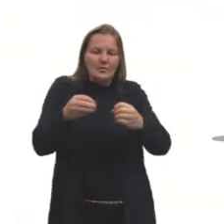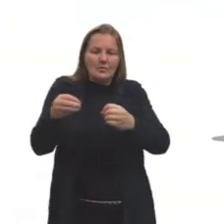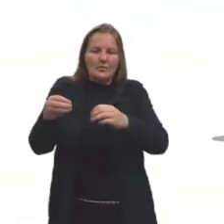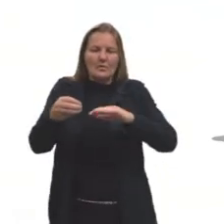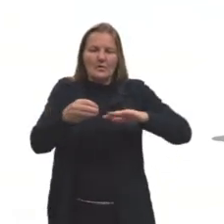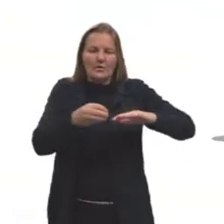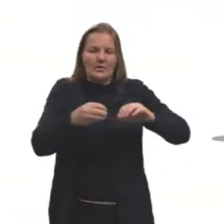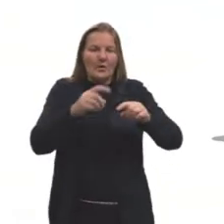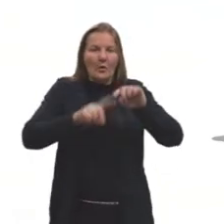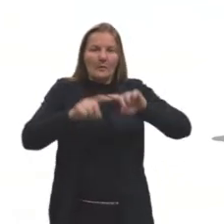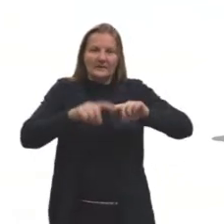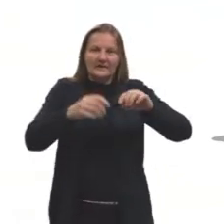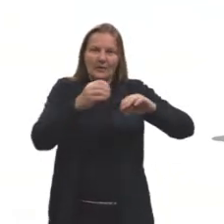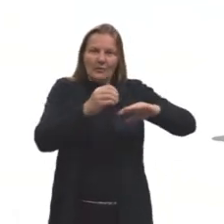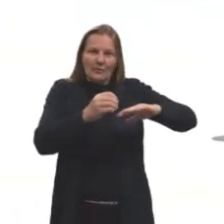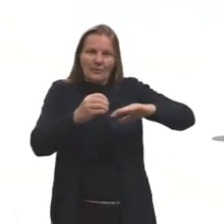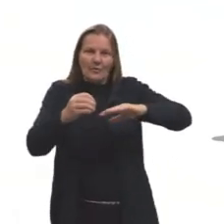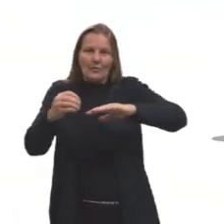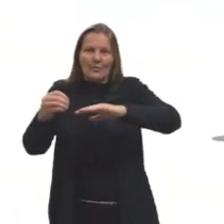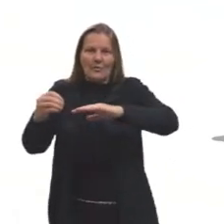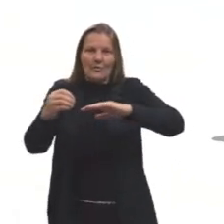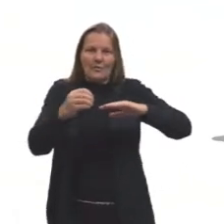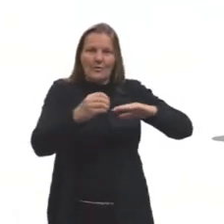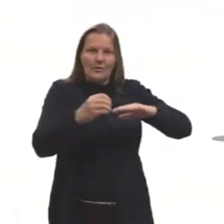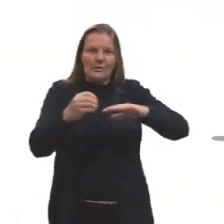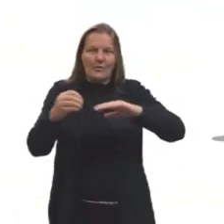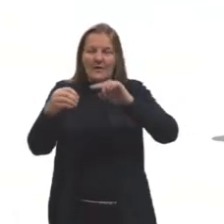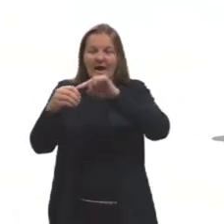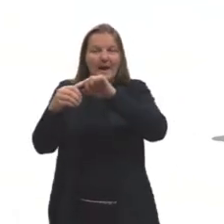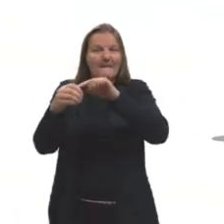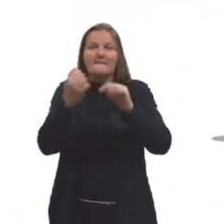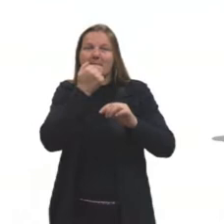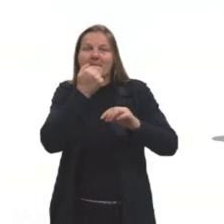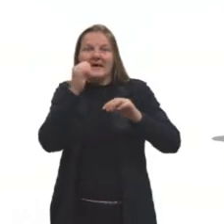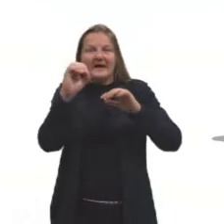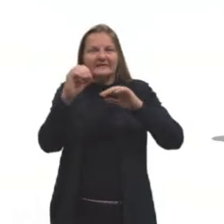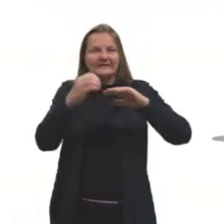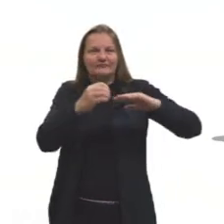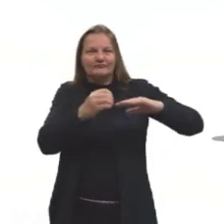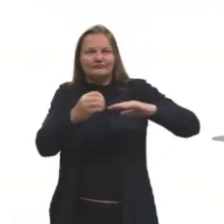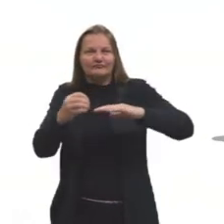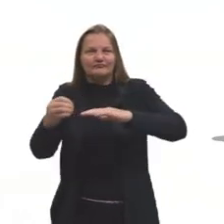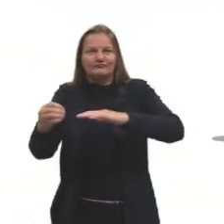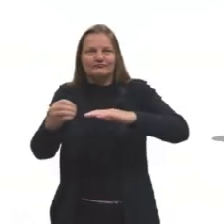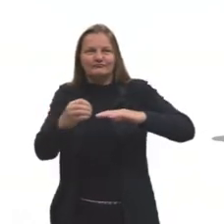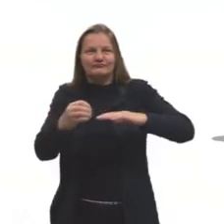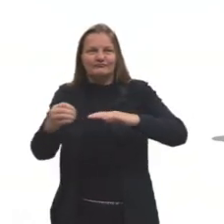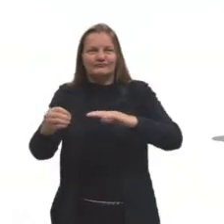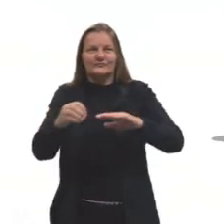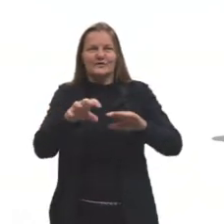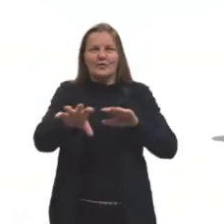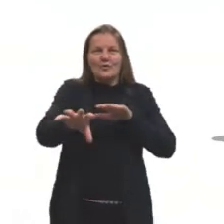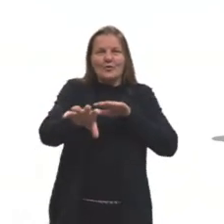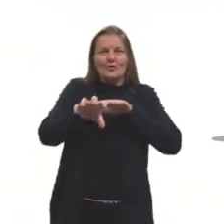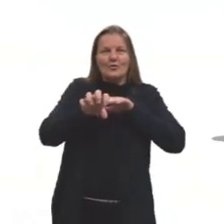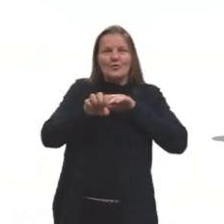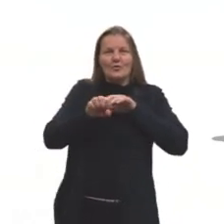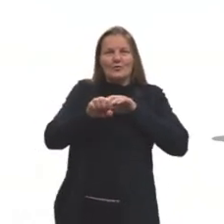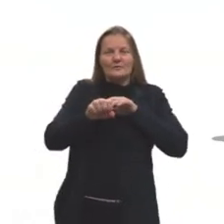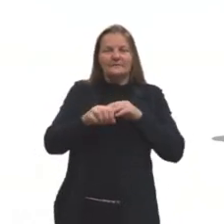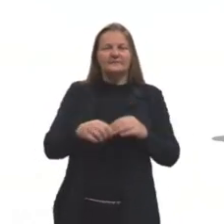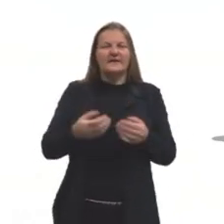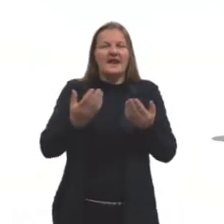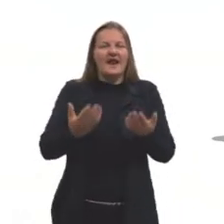certo aqui a gente não consegue entender muito bem ainda né esses conceitos carga elétrica atração mas a gente vai conversar